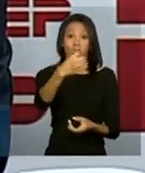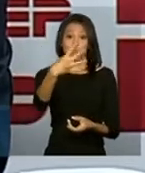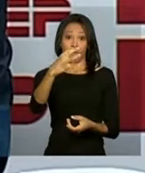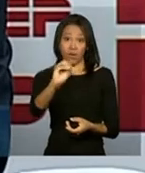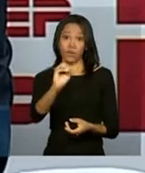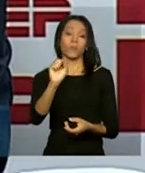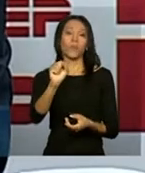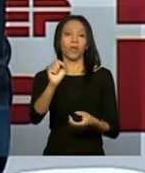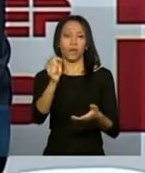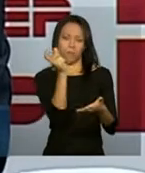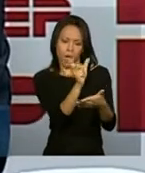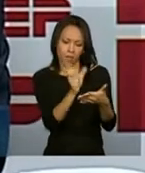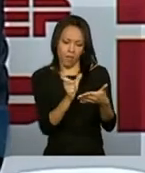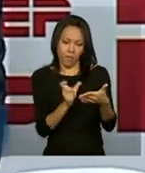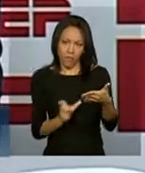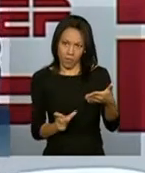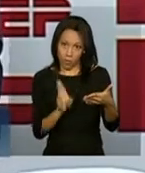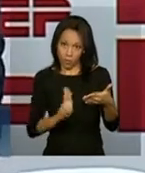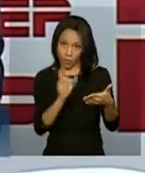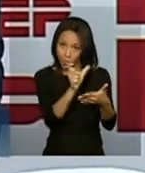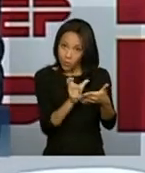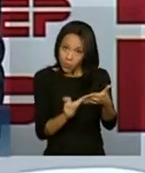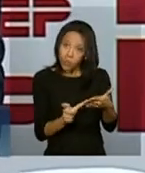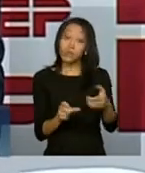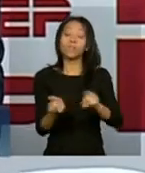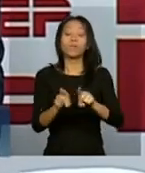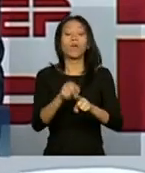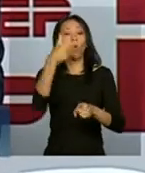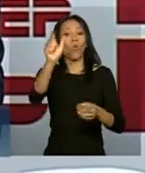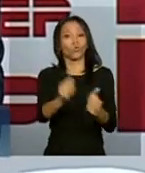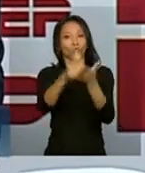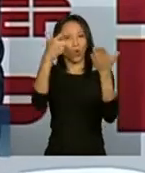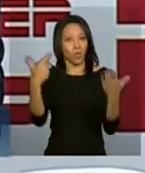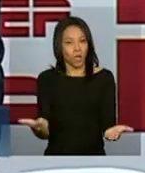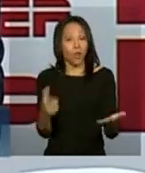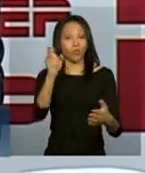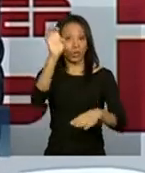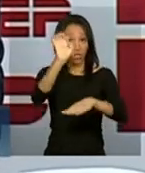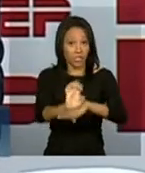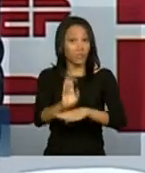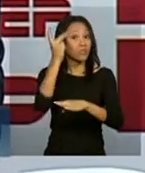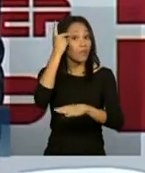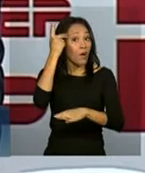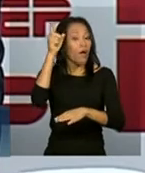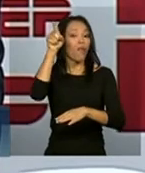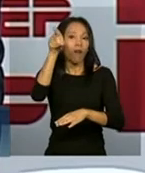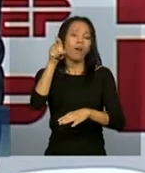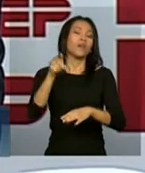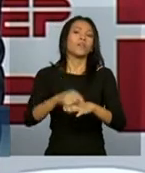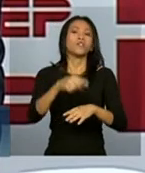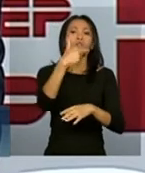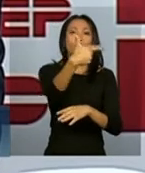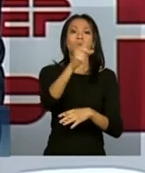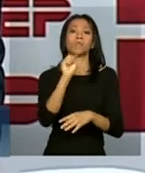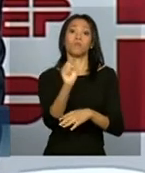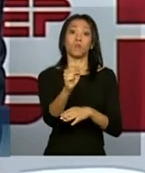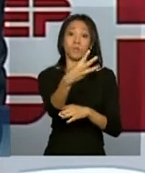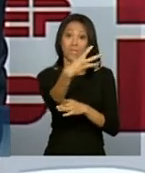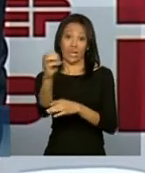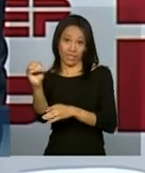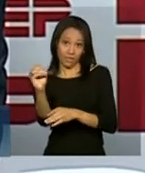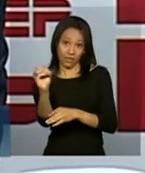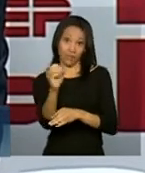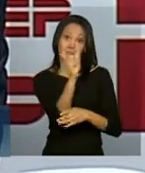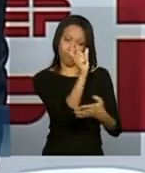citações. No acervo do jornal Estado de São Paulo, são 2.300 citações, que